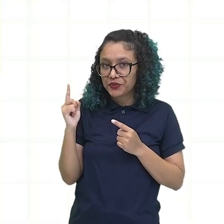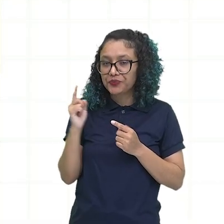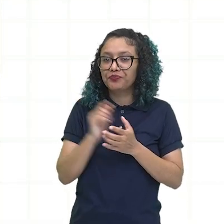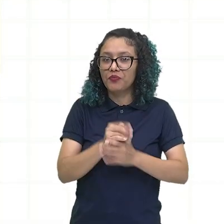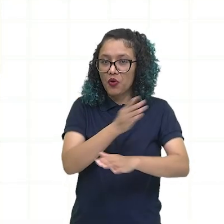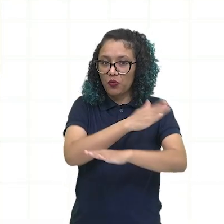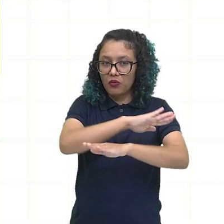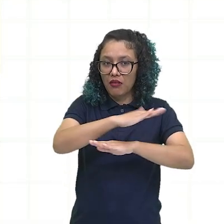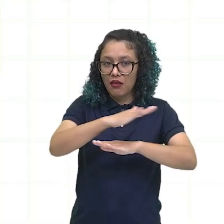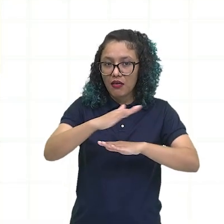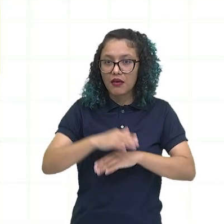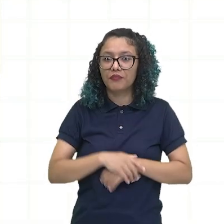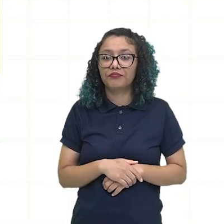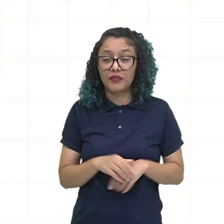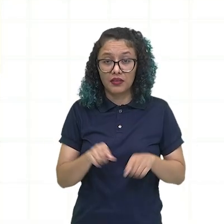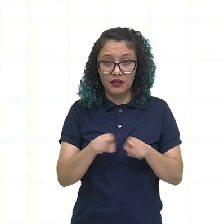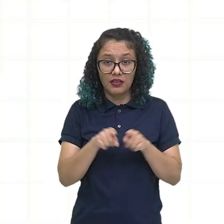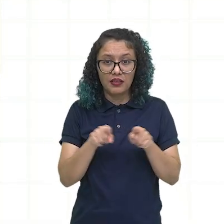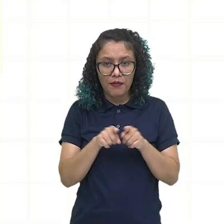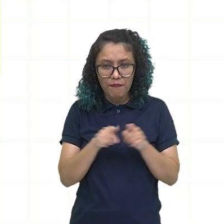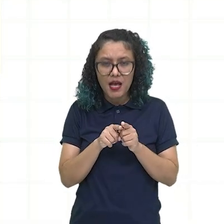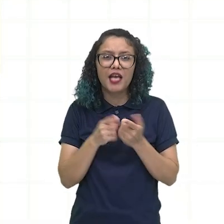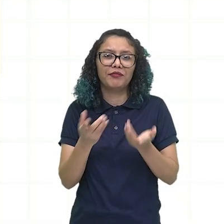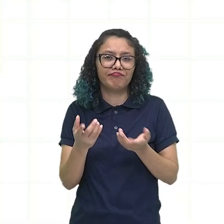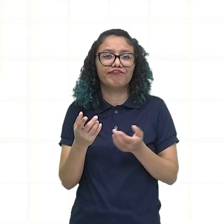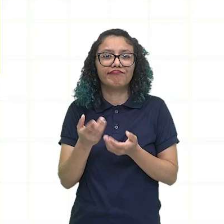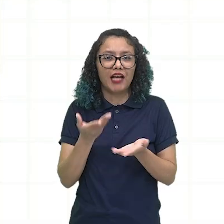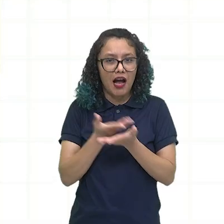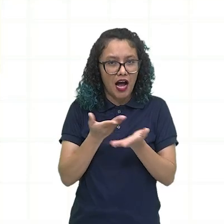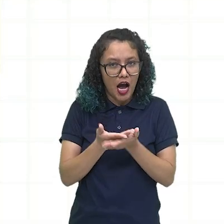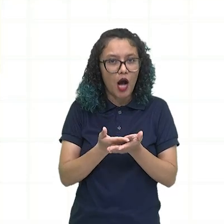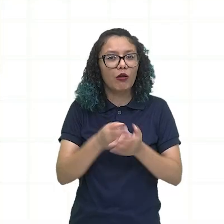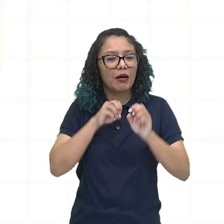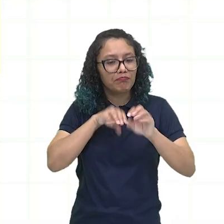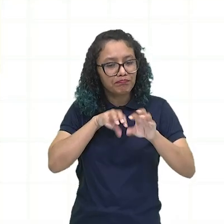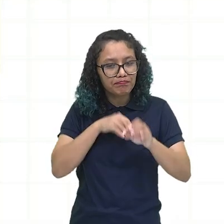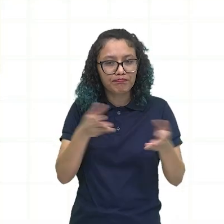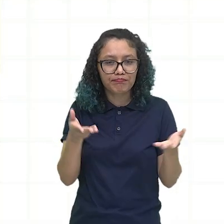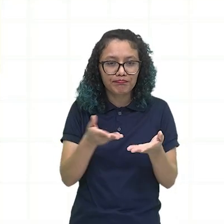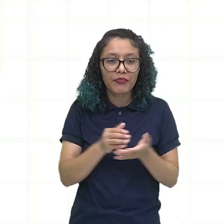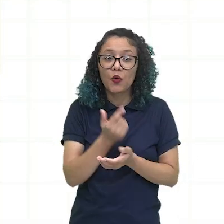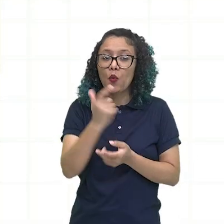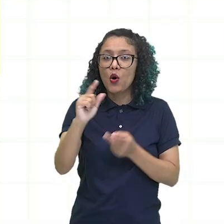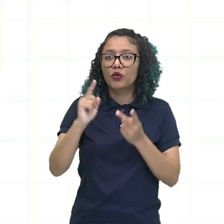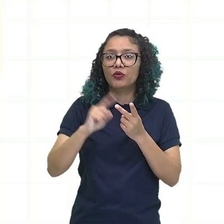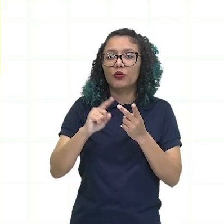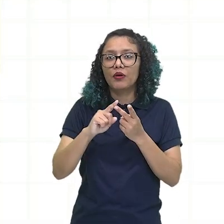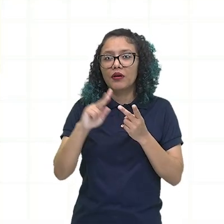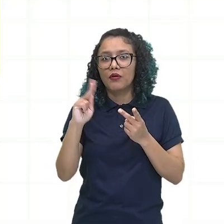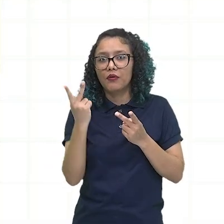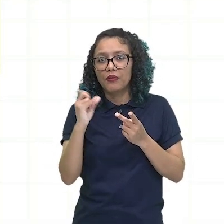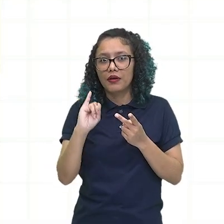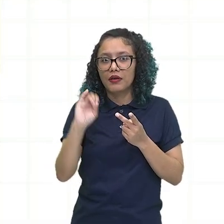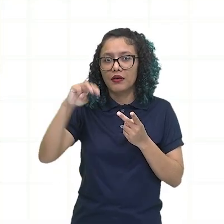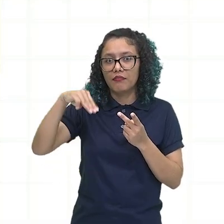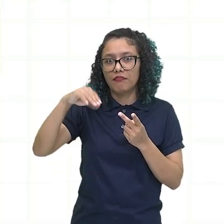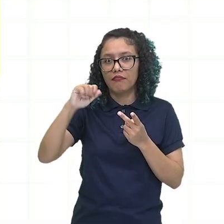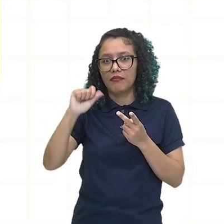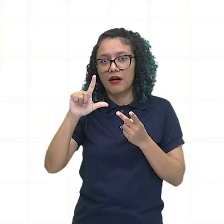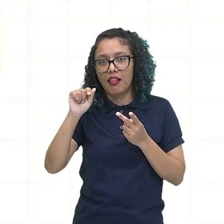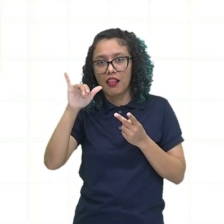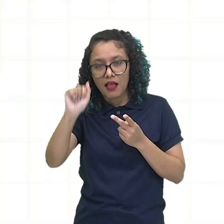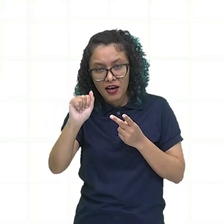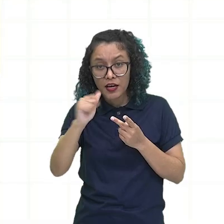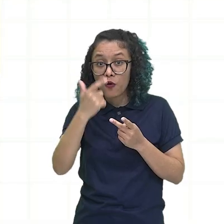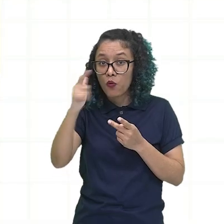na ilustração e onde eu estou dando essa minha aula de hoje para vocês, e o Himalaia é a outra